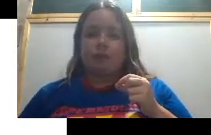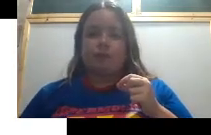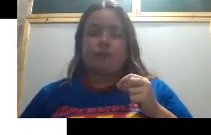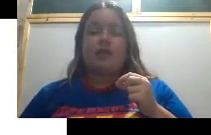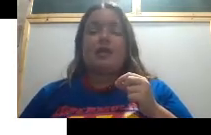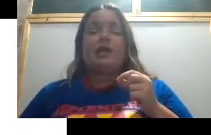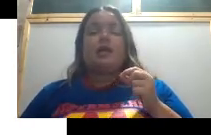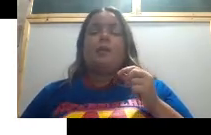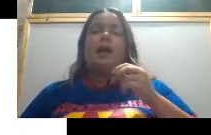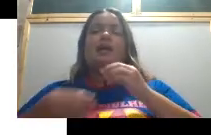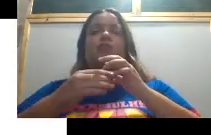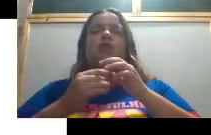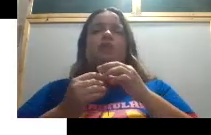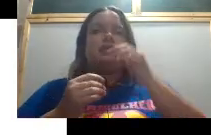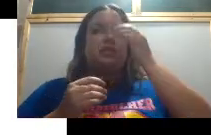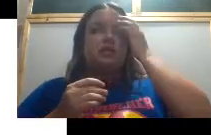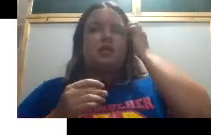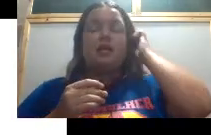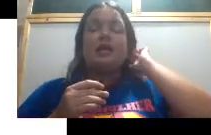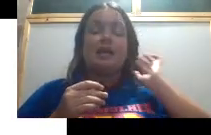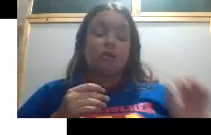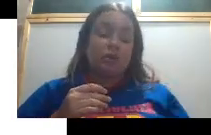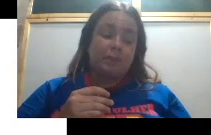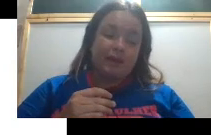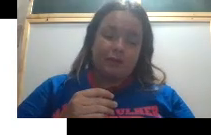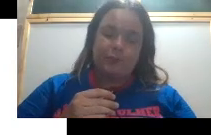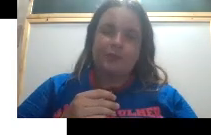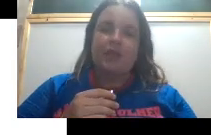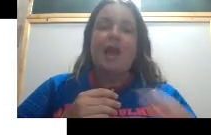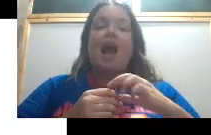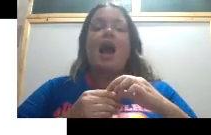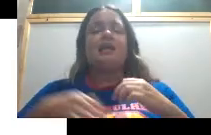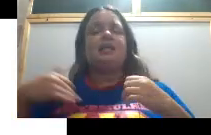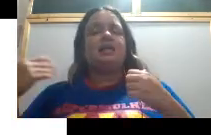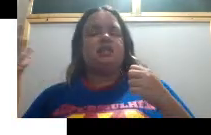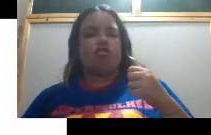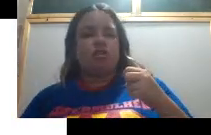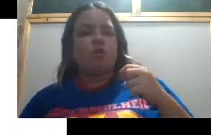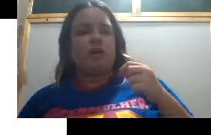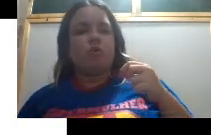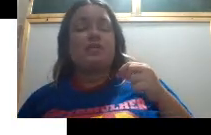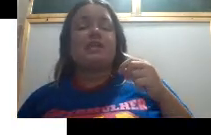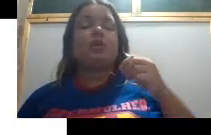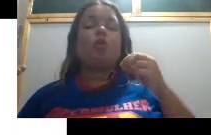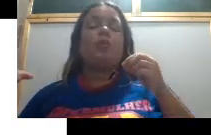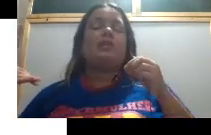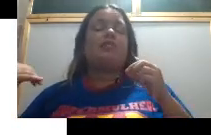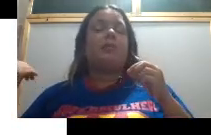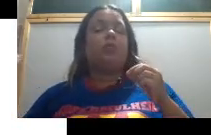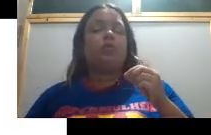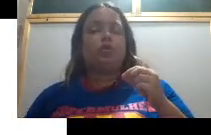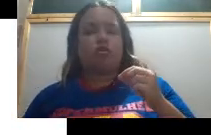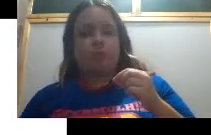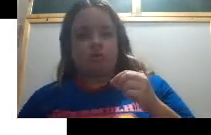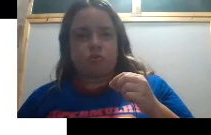de Dom Pedro e mesmo assim no império ainda existe é uma coisa que